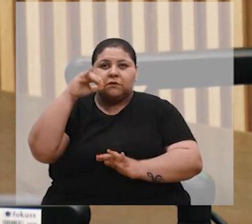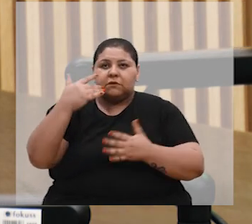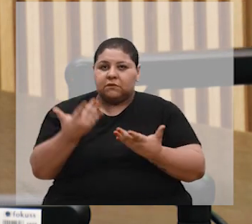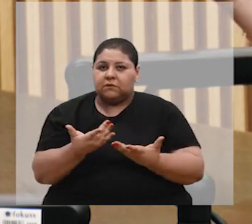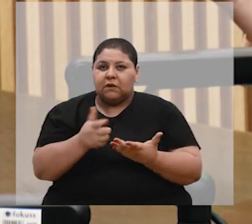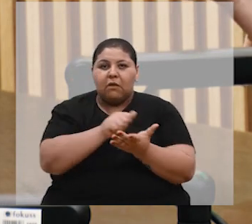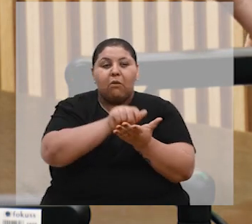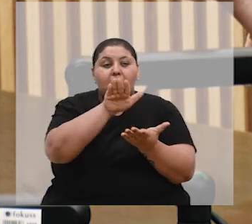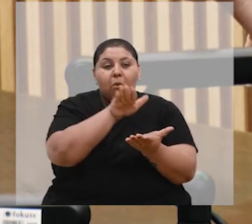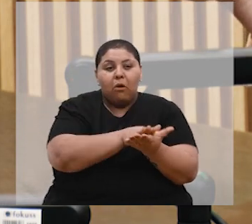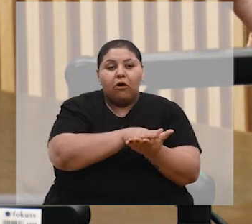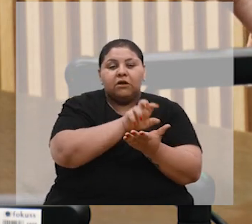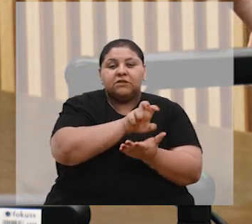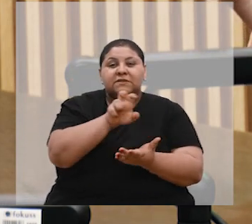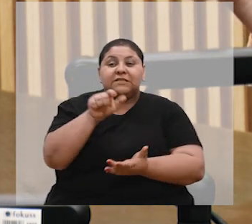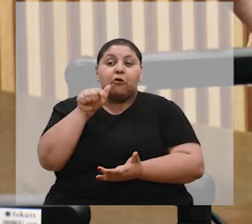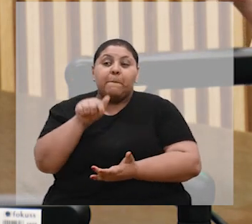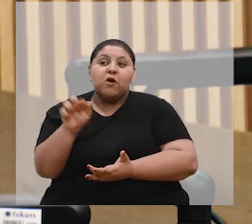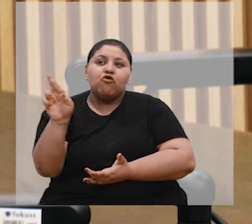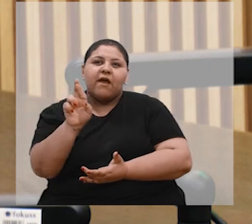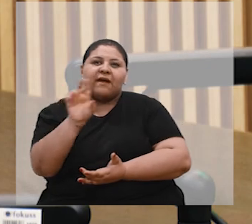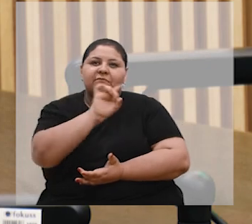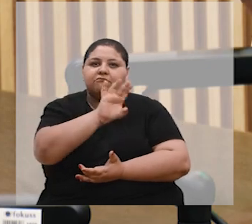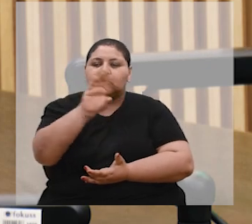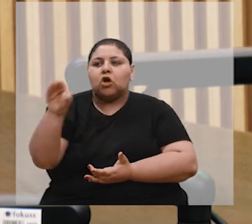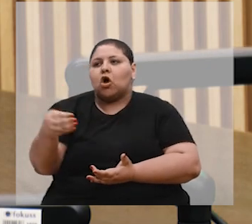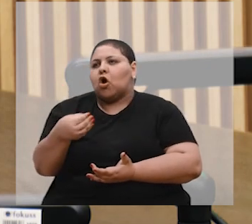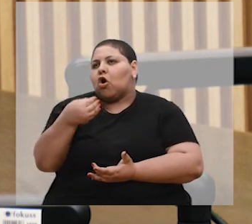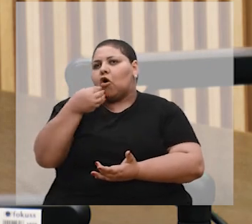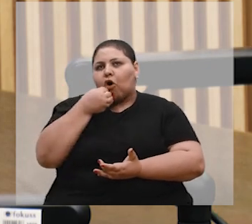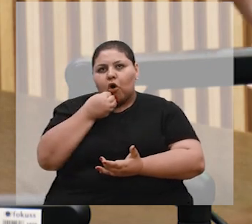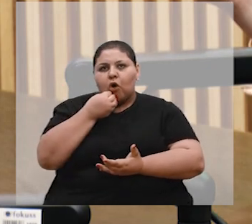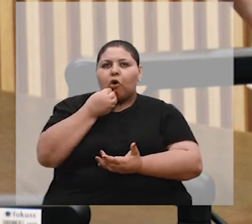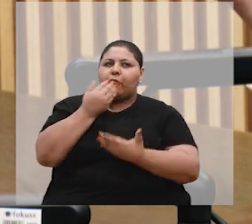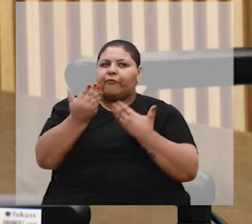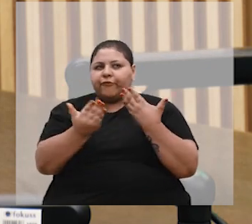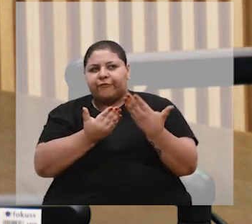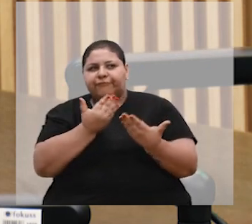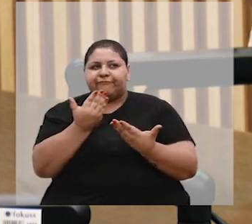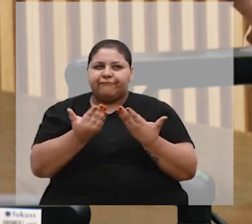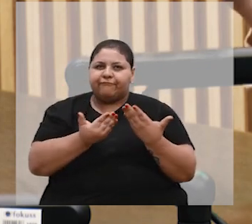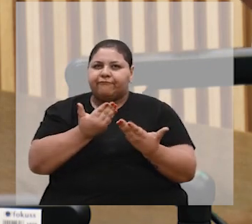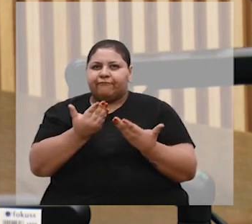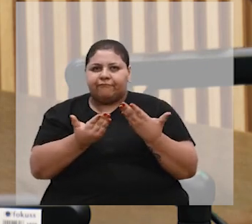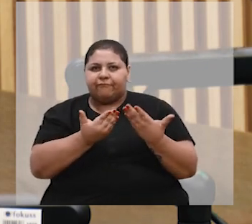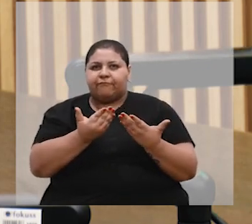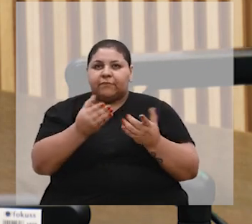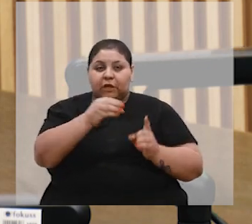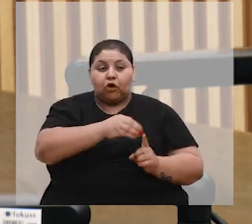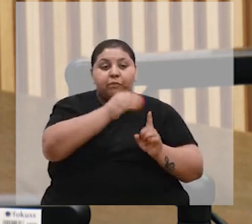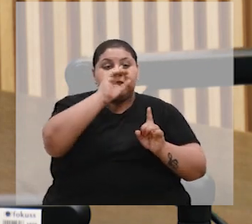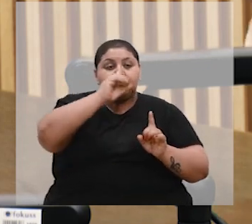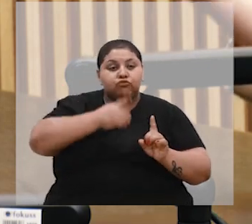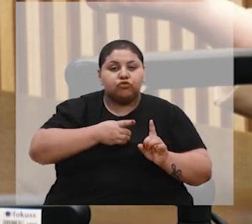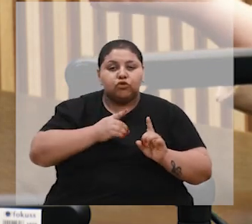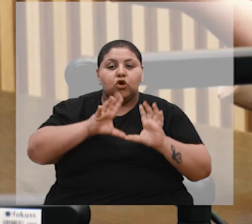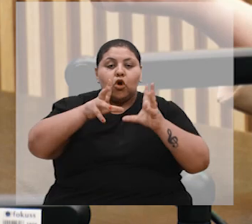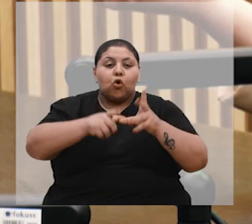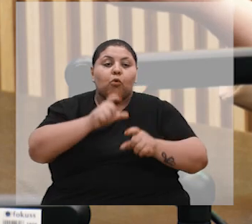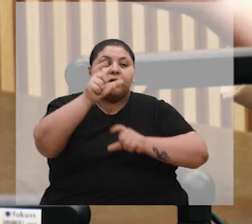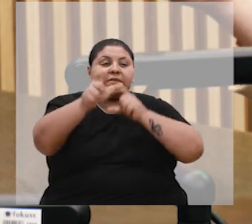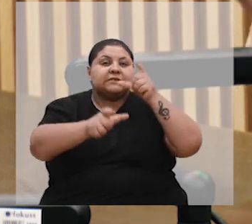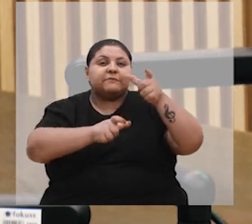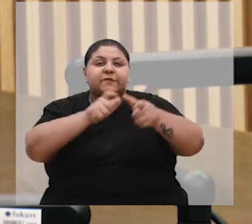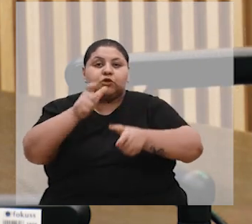ali com uma multa de R$55 mil cada um, né? Claro, de acordo com a razoabilidade, então, que é um princípio do direito, né? Então, quantas pessoas